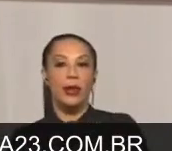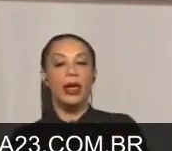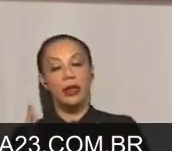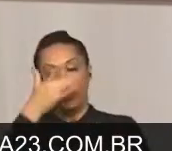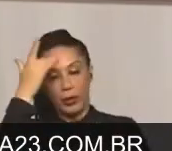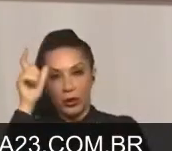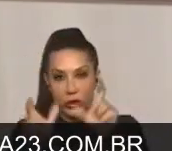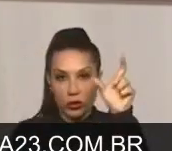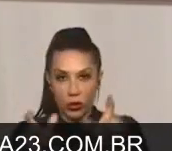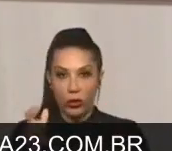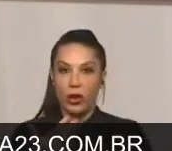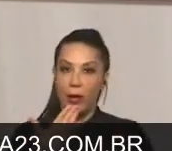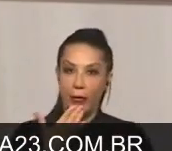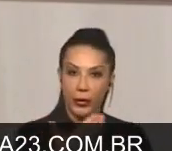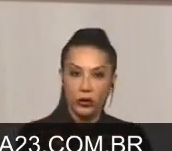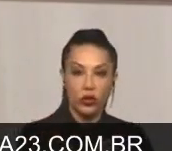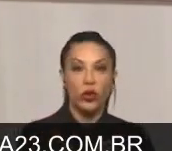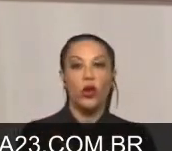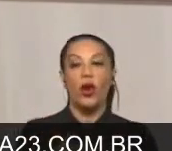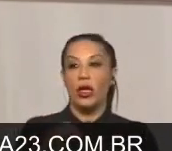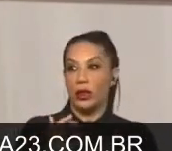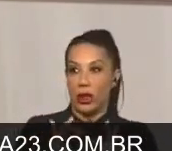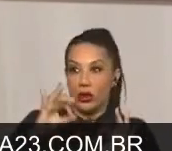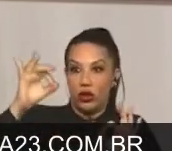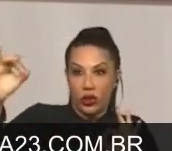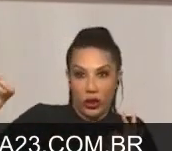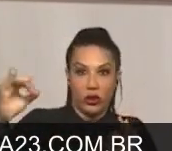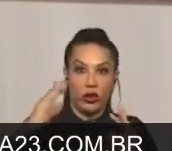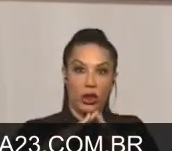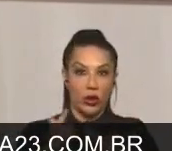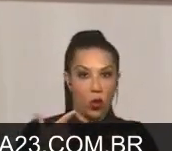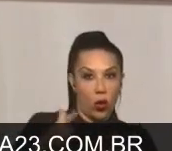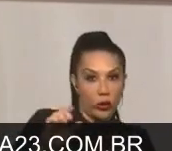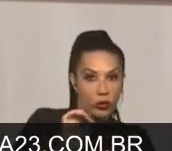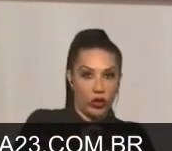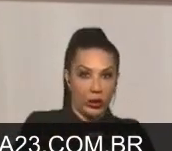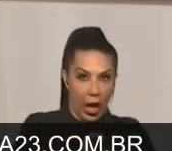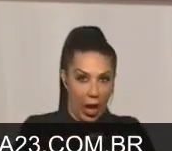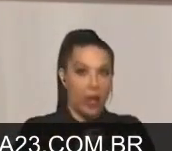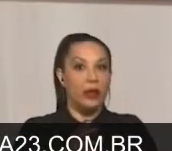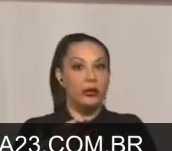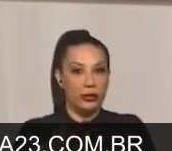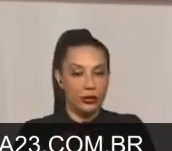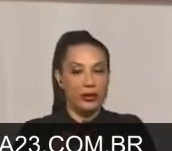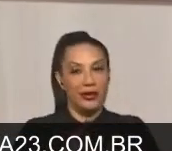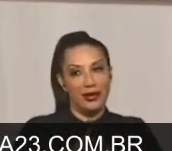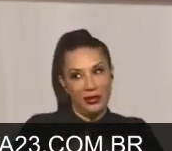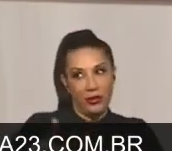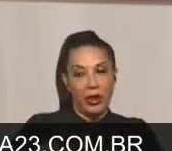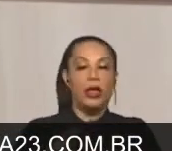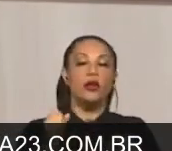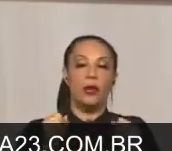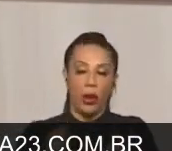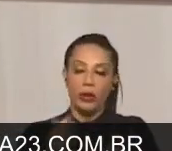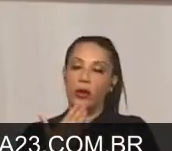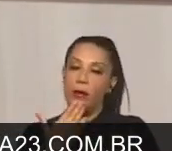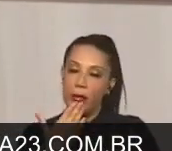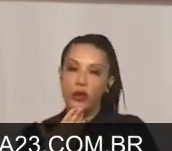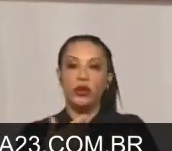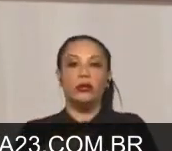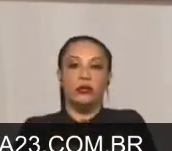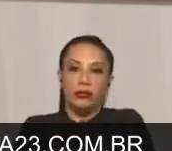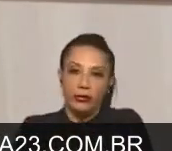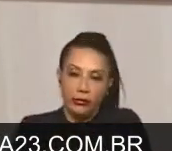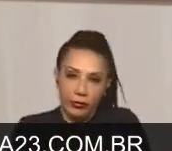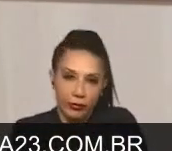que também solicitaram voto em trânsito e deverão votar em outro estado da federação, diferente do seu estado de origem, também podem verificar a